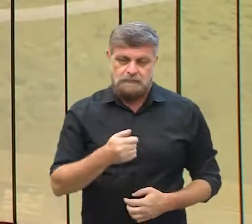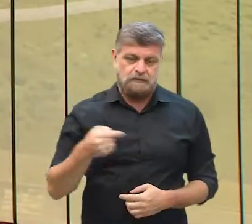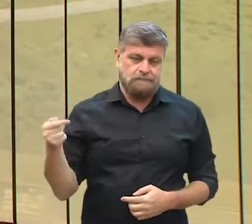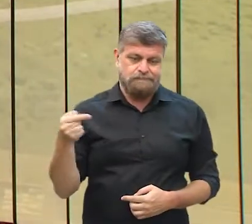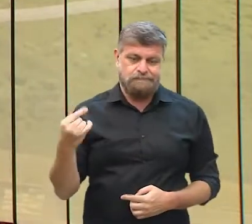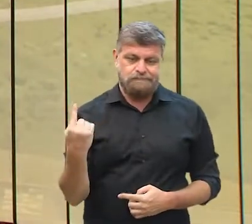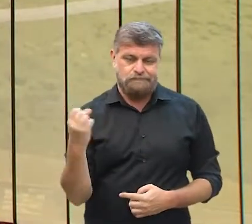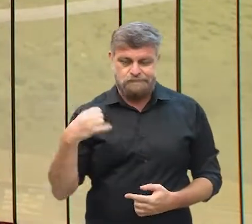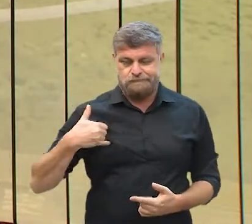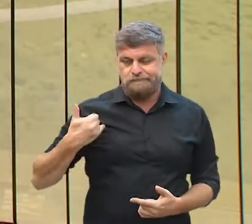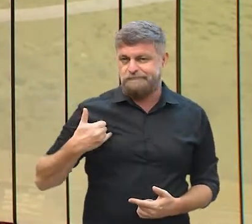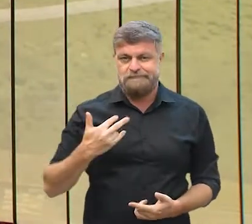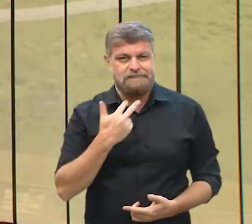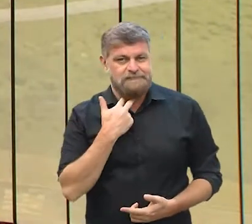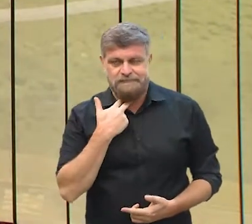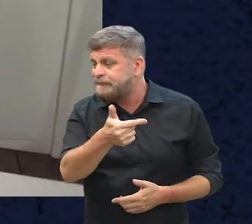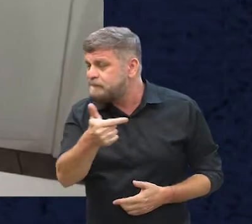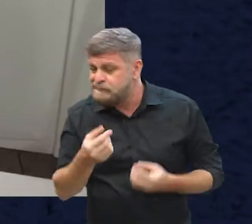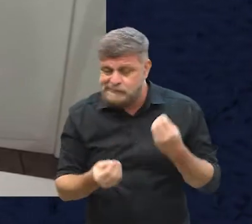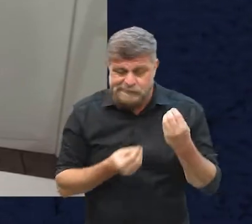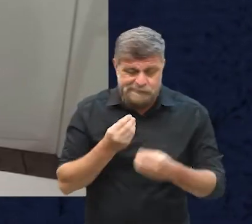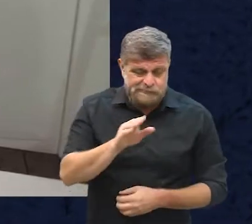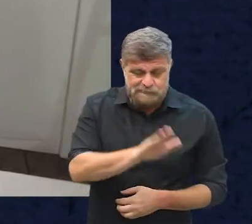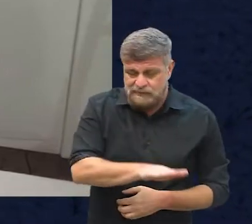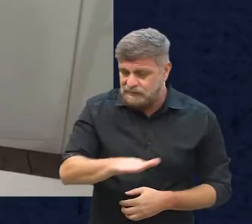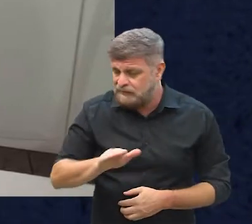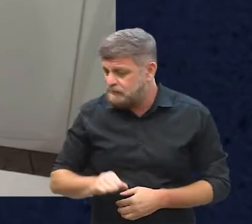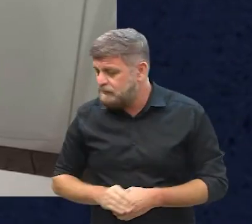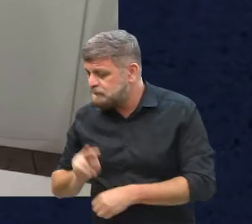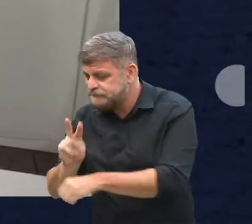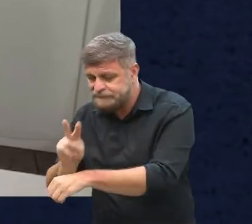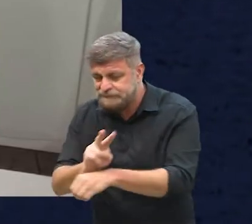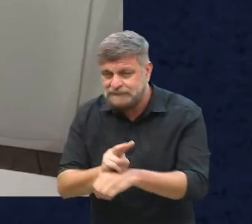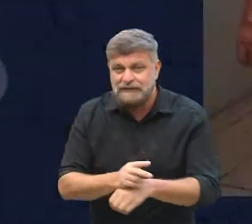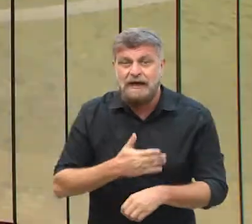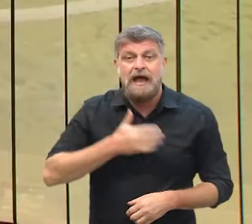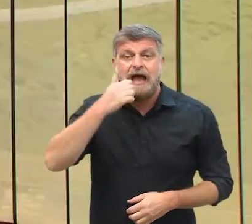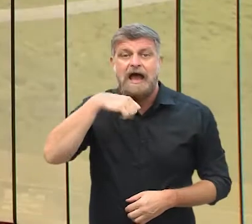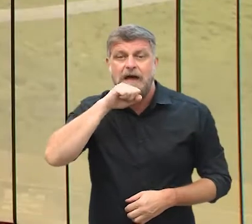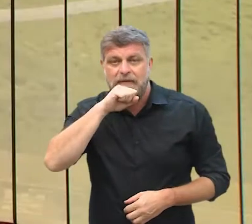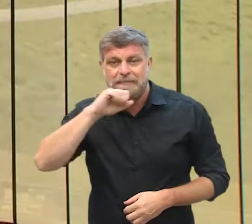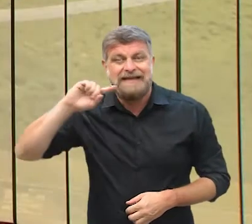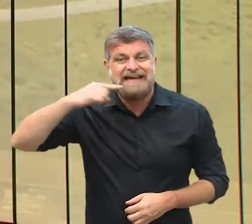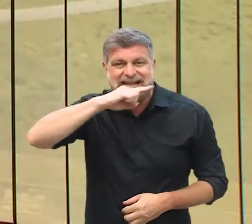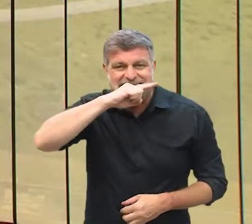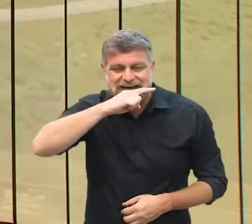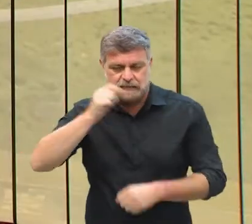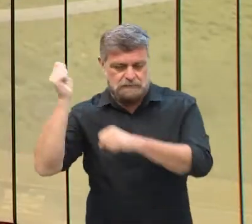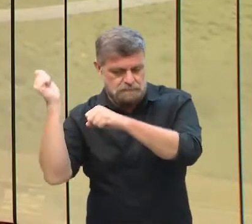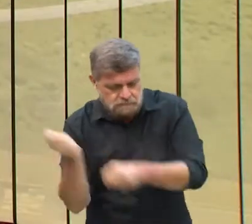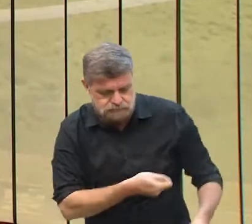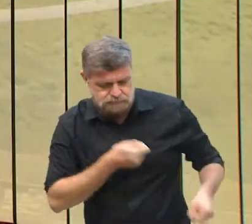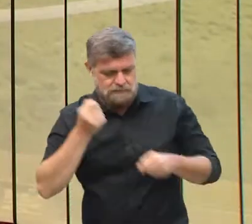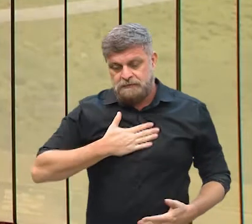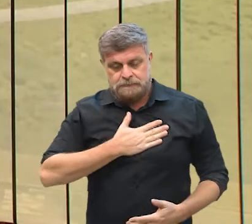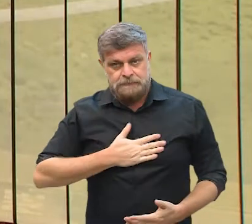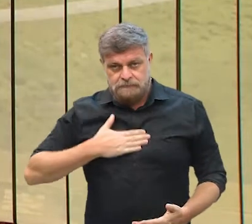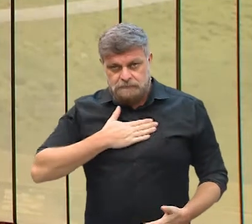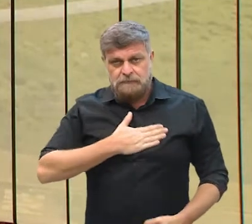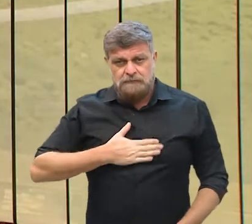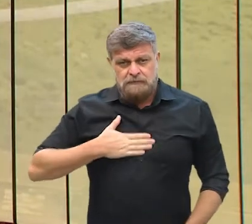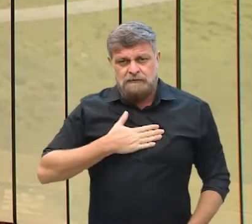ali, vim de trem, hein? Naquela época o trem funcionava. A gente vinha de trem, mas eu,